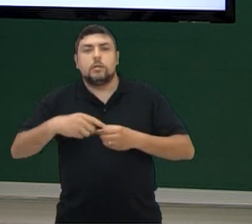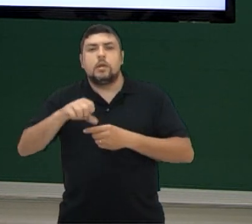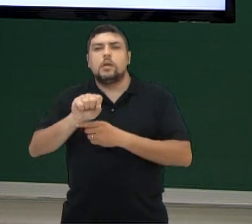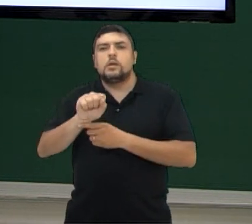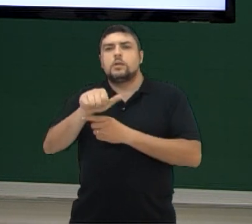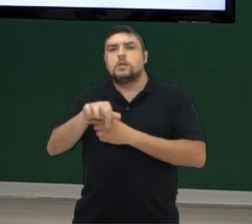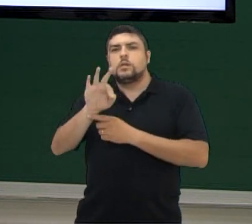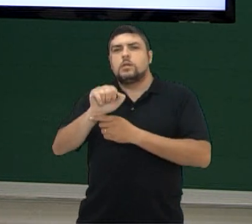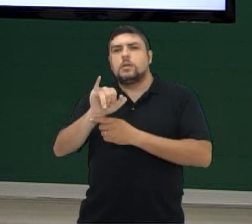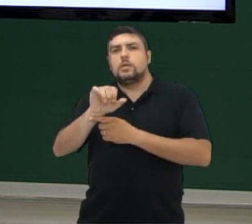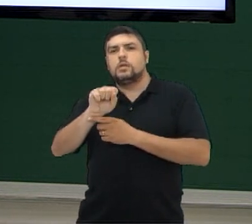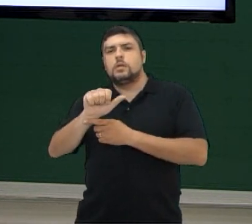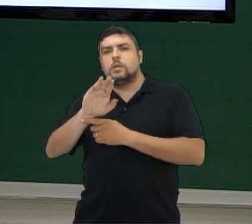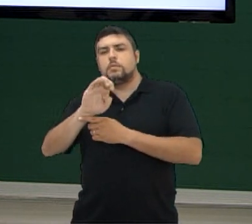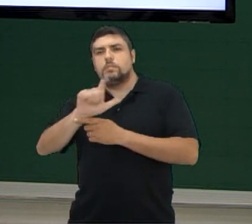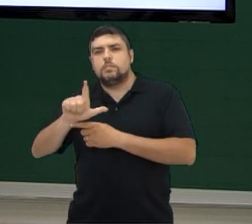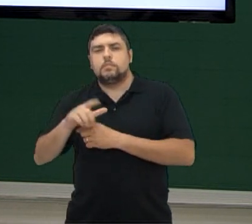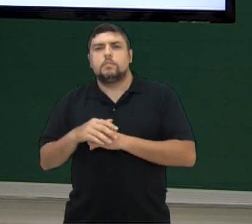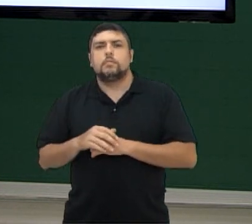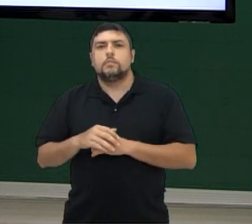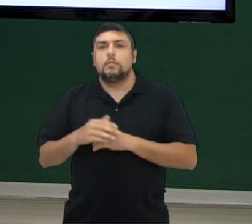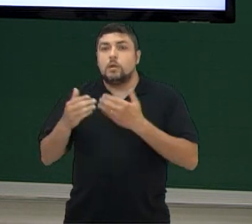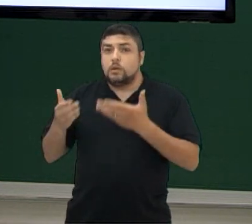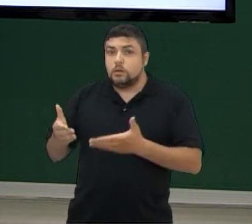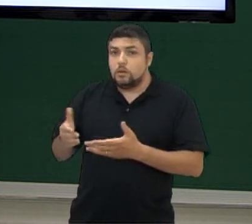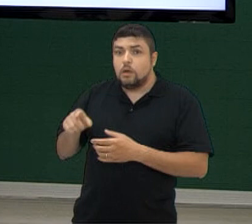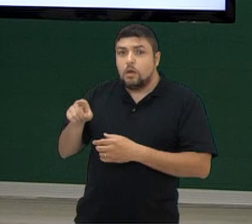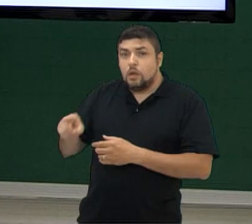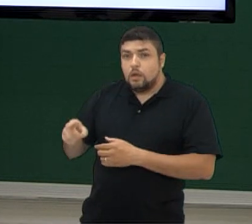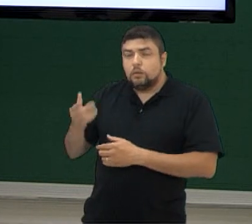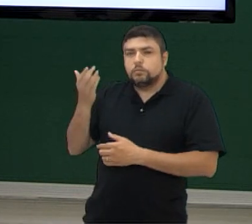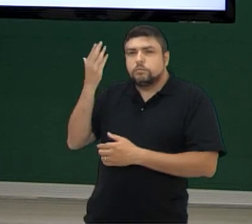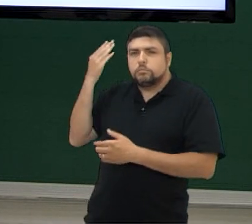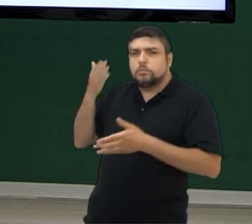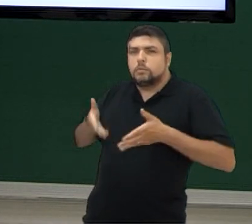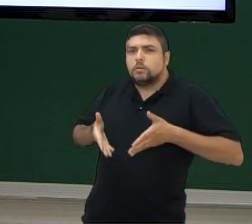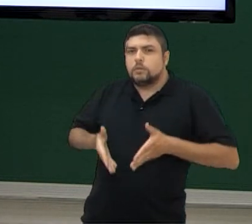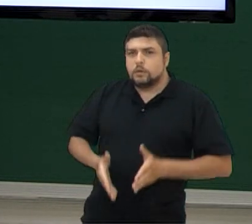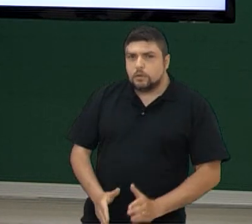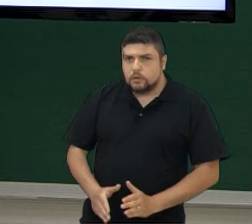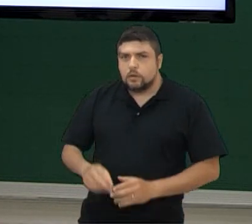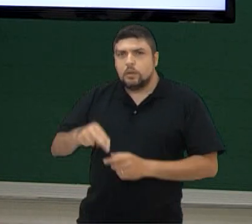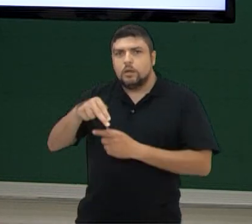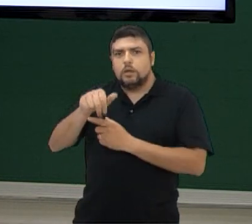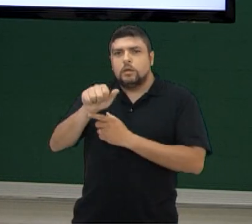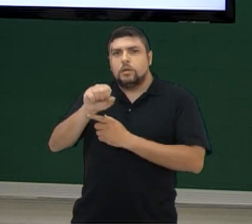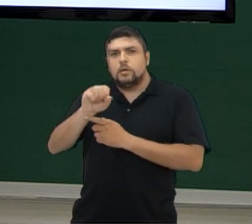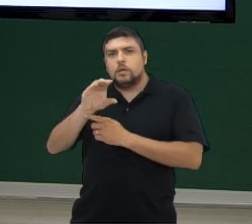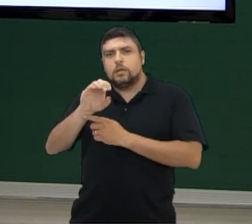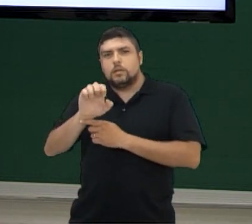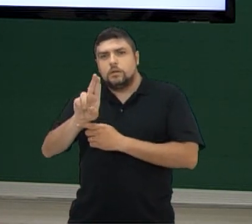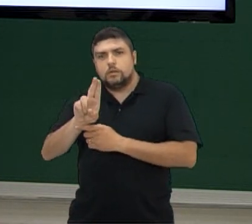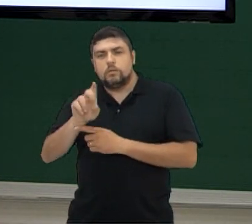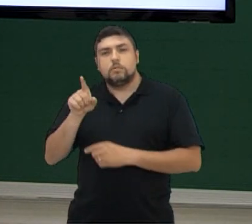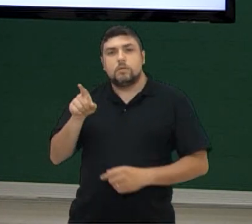Então, nasceu está no passado, né? Ele nasceu, né? Ele quem? Maurício de Souza,